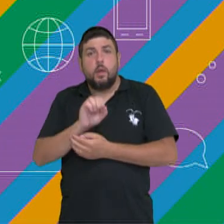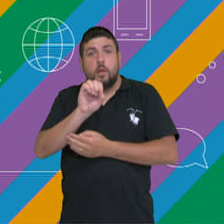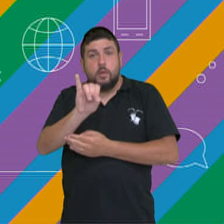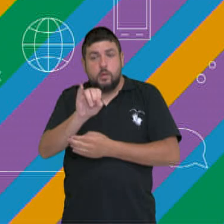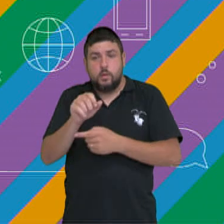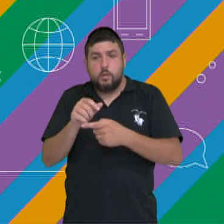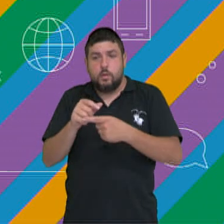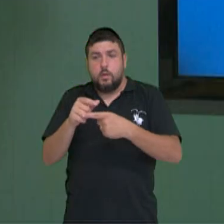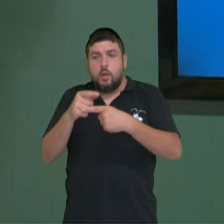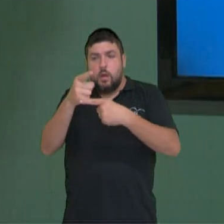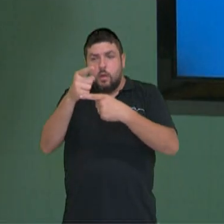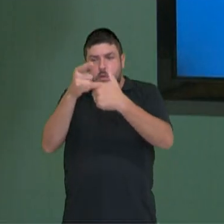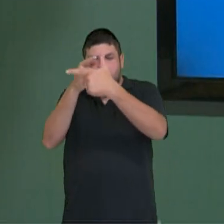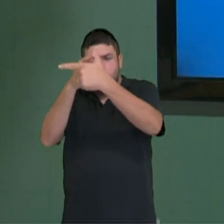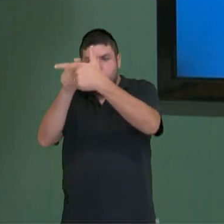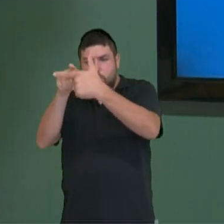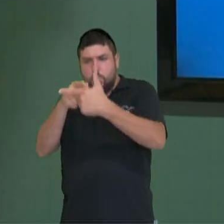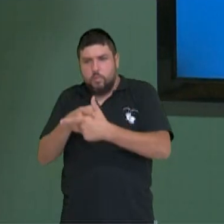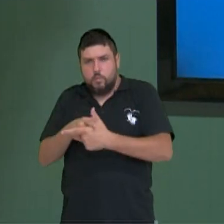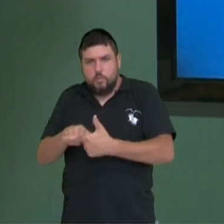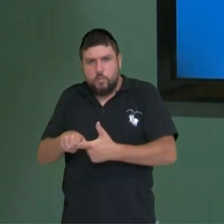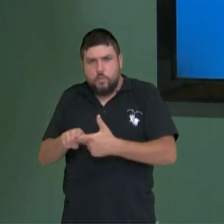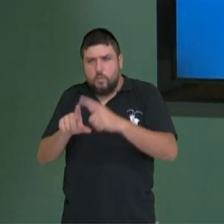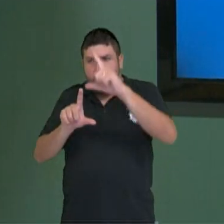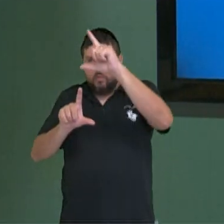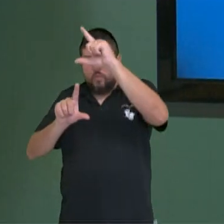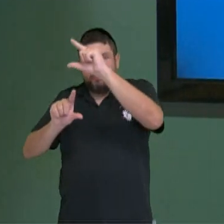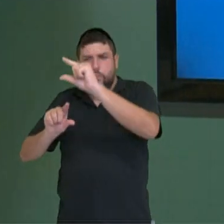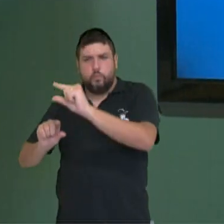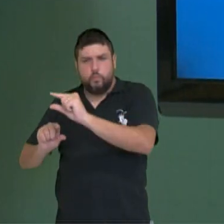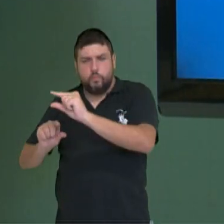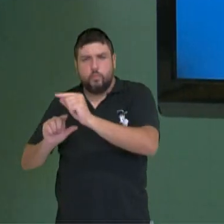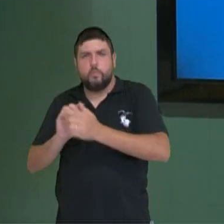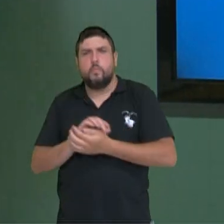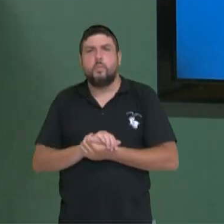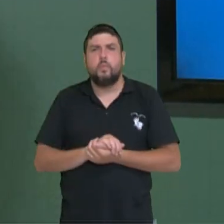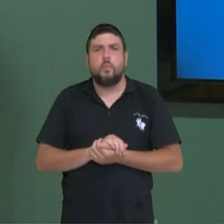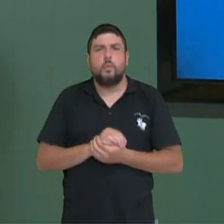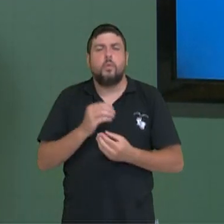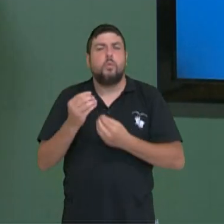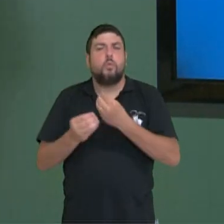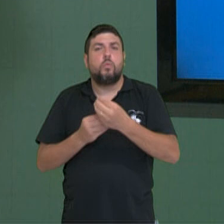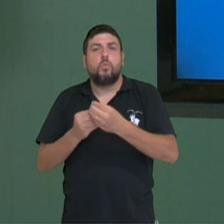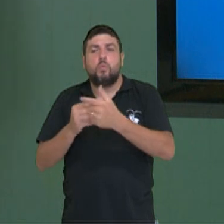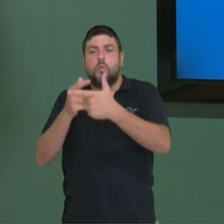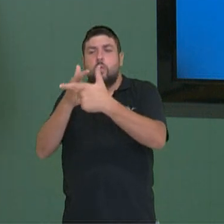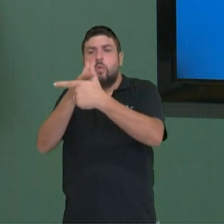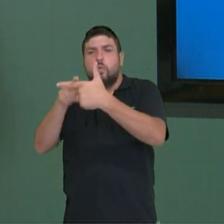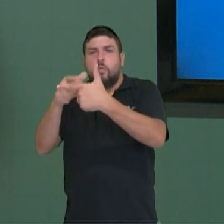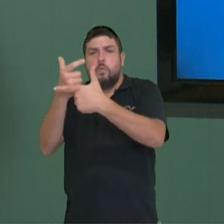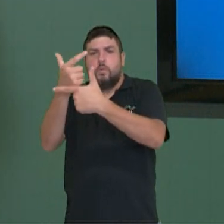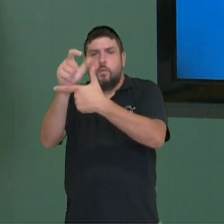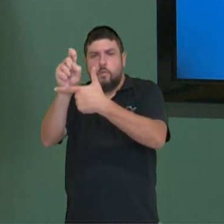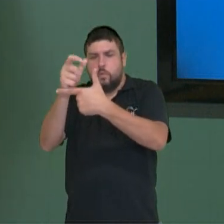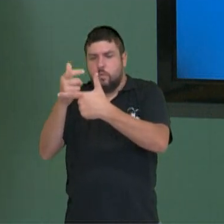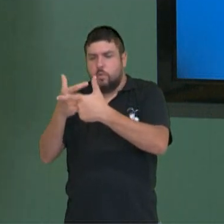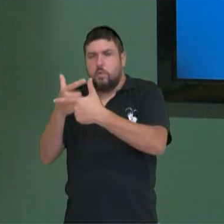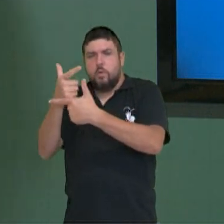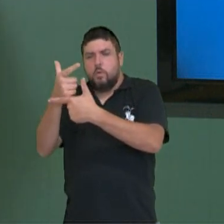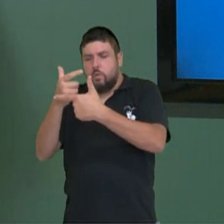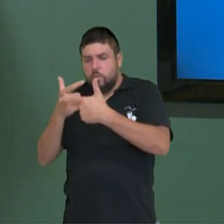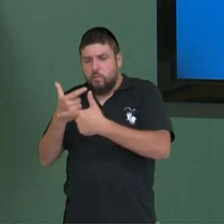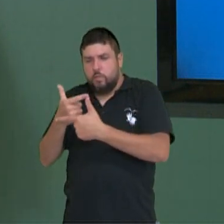essa fração, divido aqui por 25 e aqui por 25, vai ficar como? 25 divididos por 25 dá